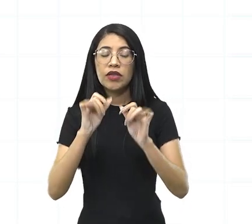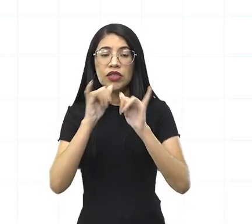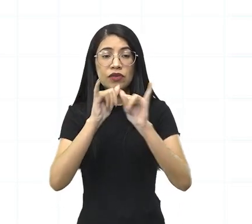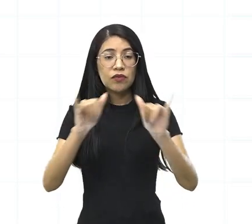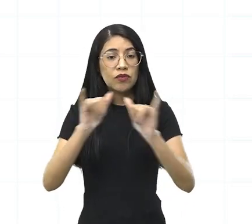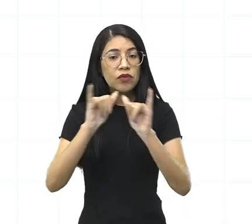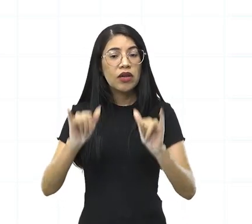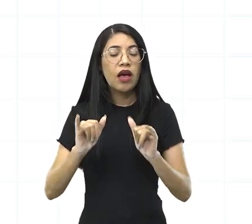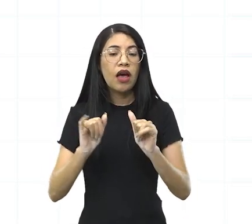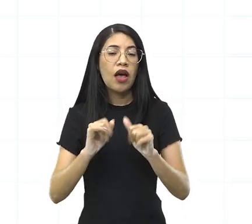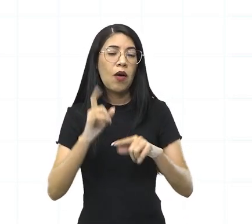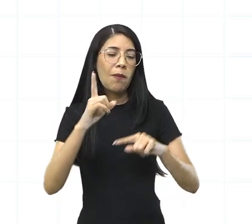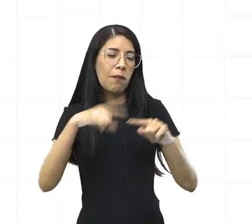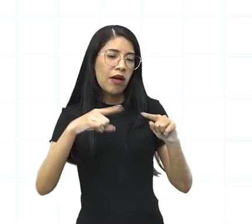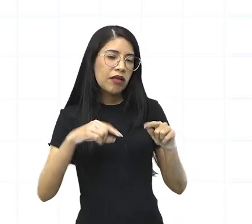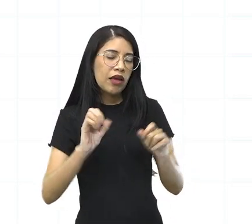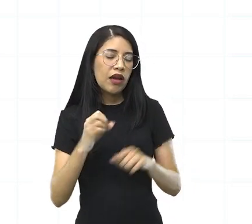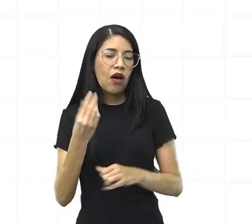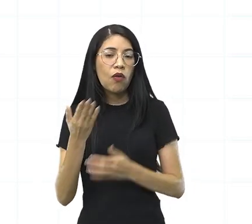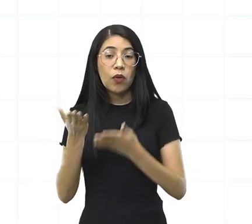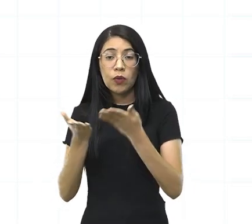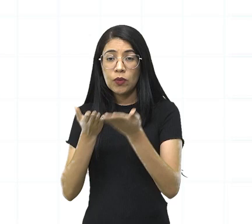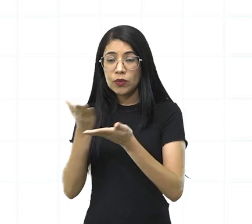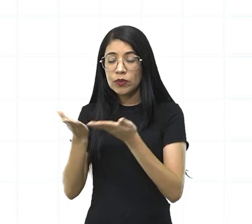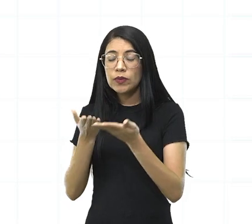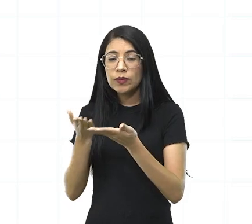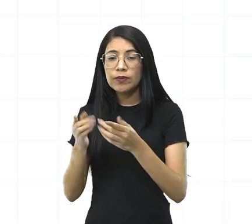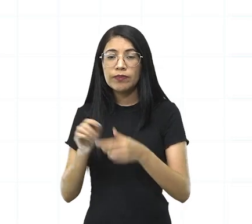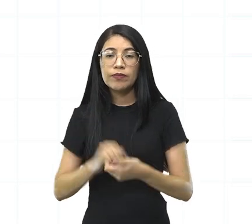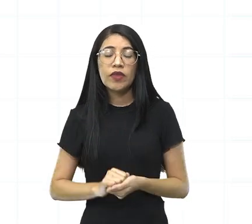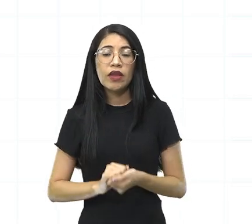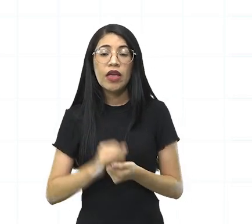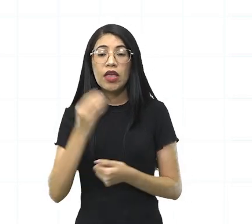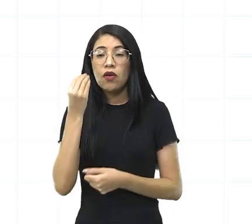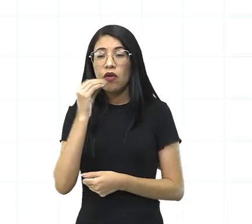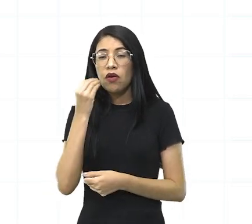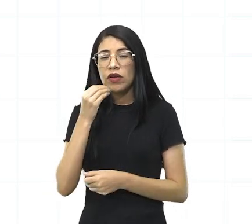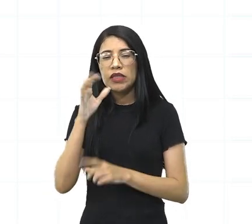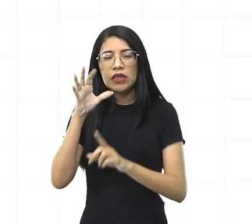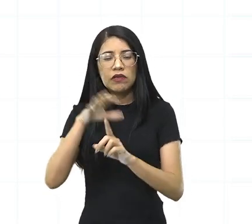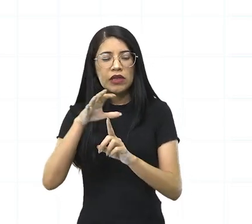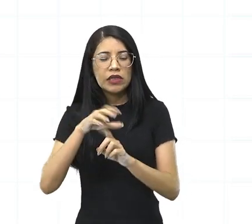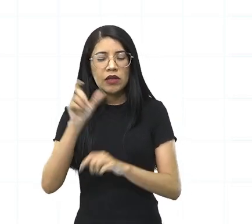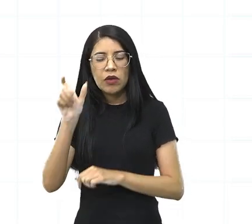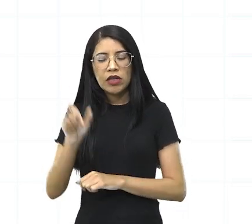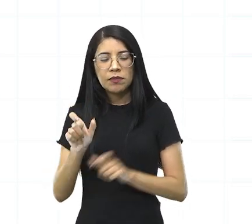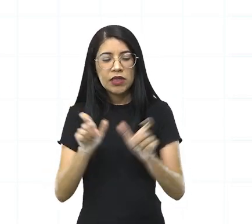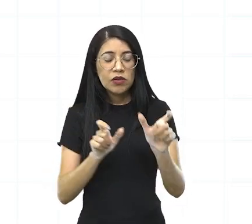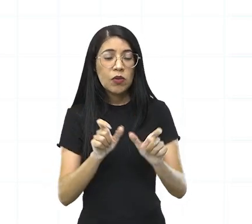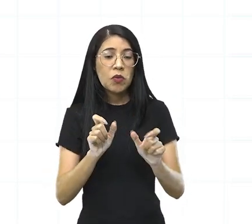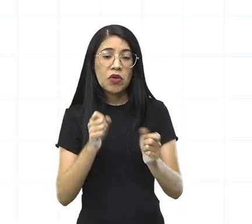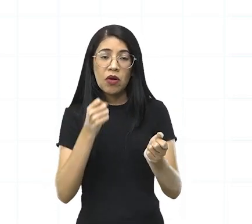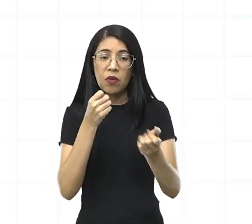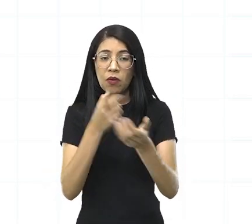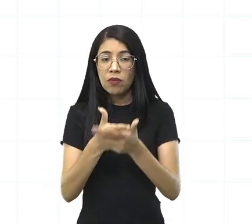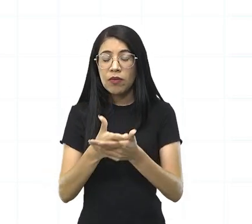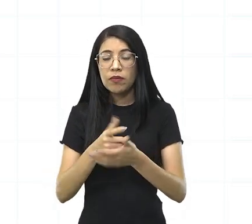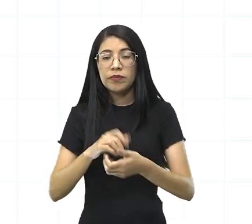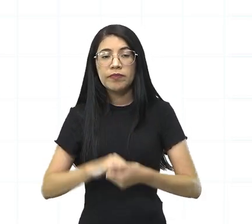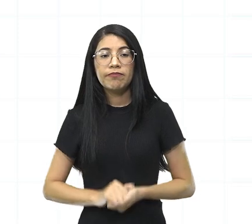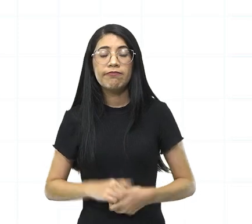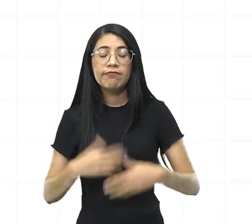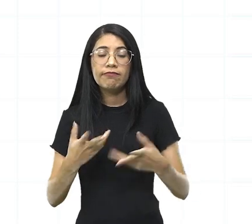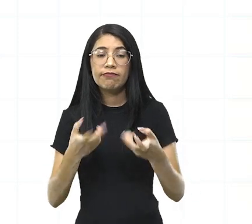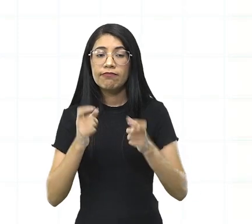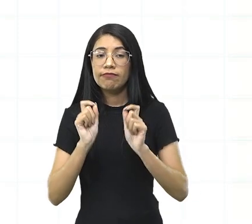um determinado produto ou serviço, convencendo o seu leitor a comprá-lo. Então, observem